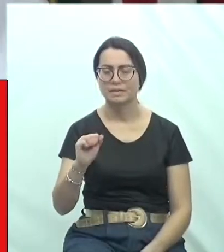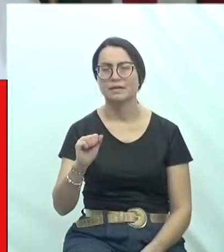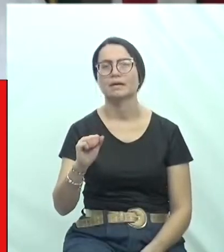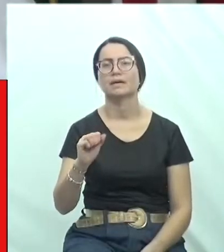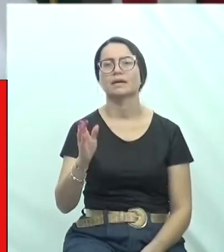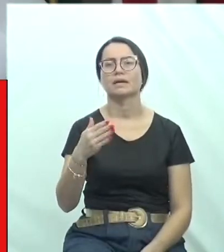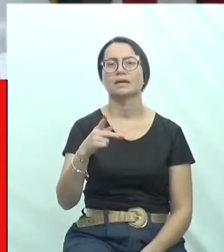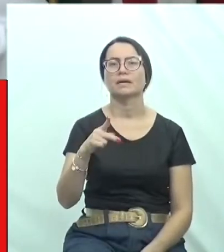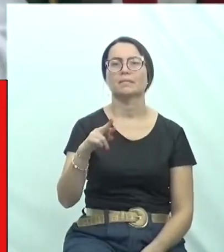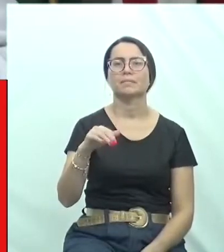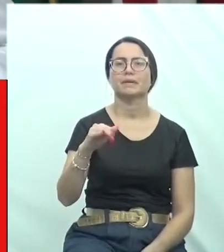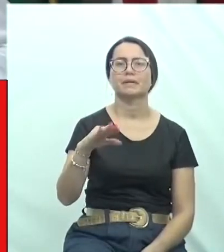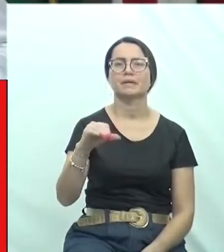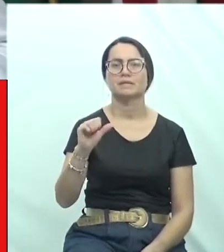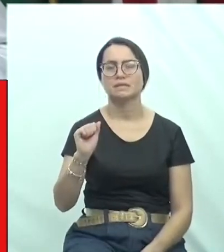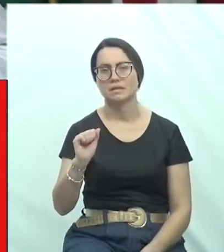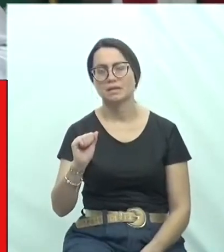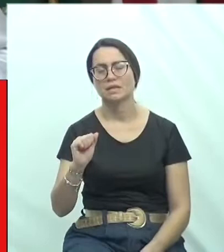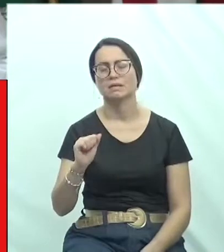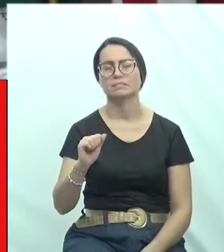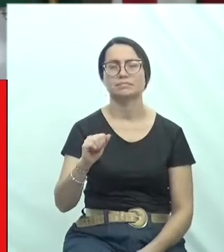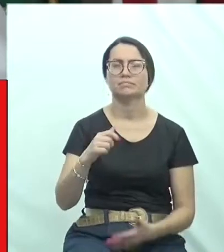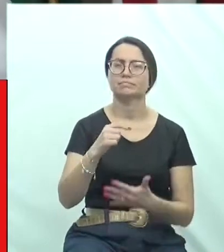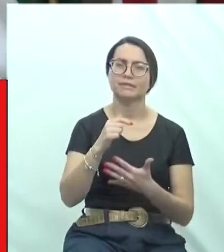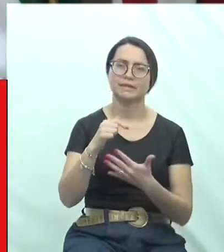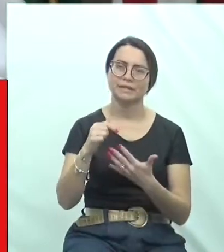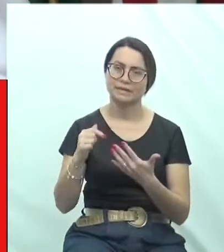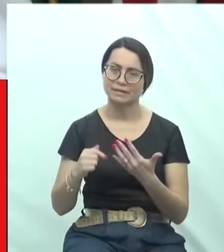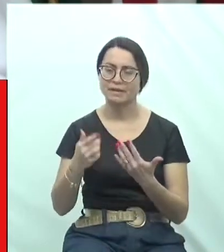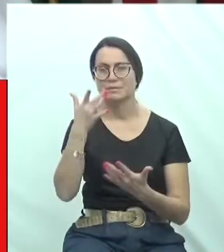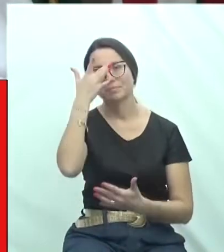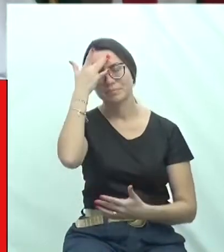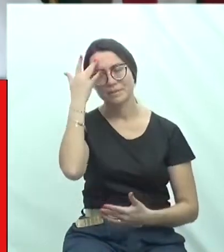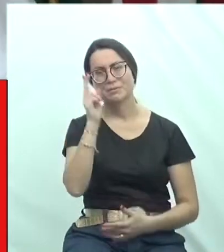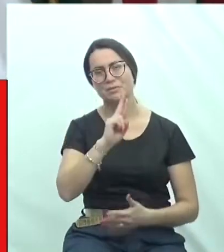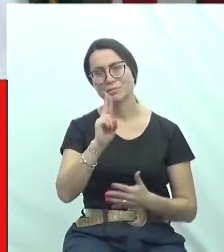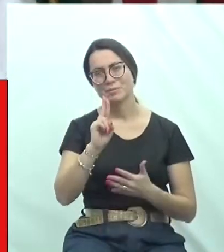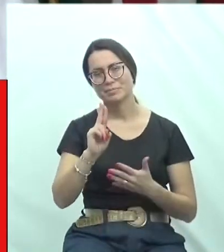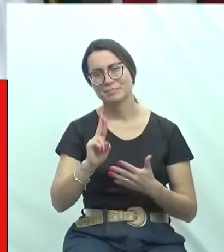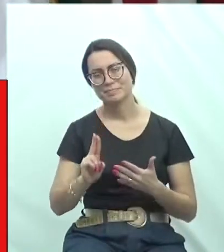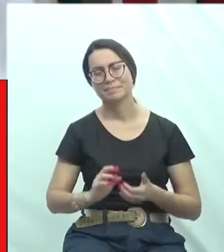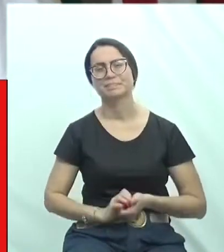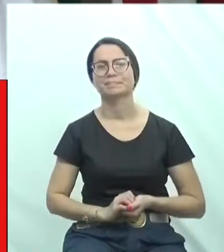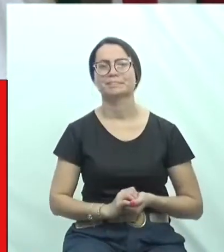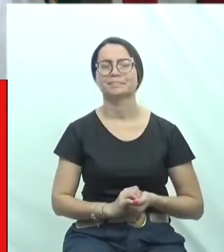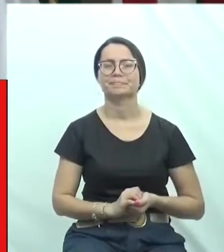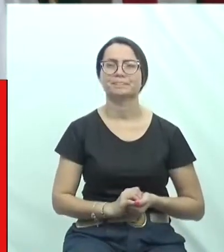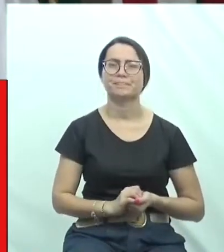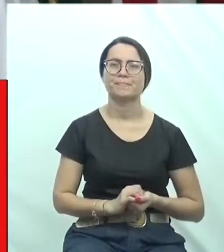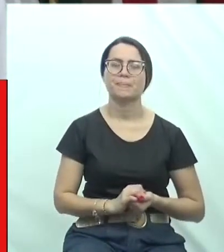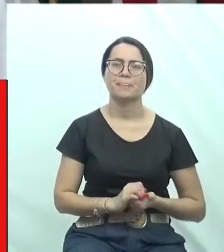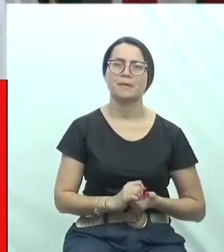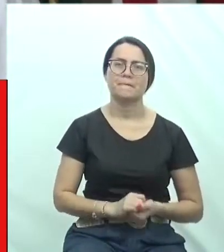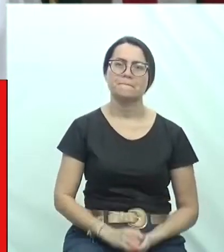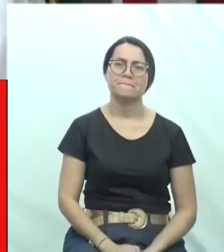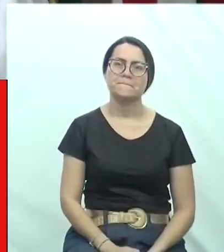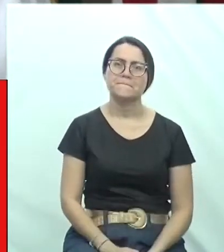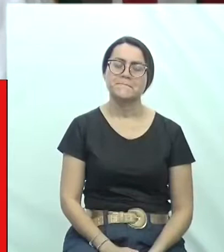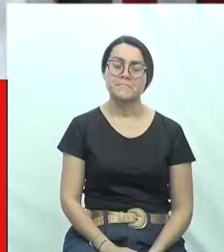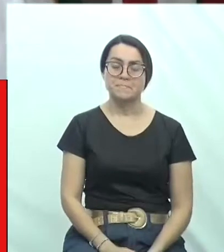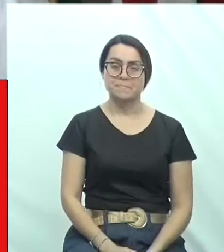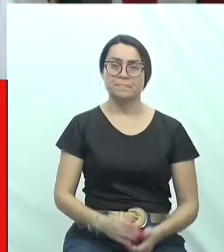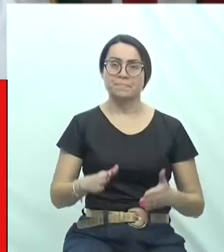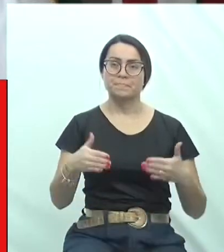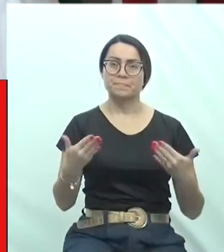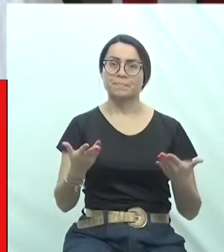conosco, nosso vereador Valerim, que nos acompanha nessa noite. A minha pergunta, ela